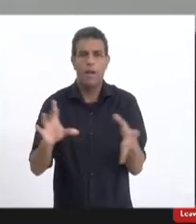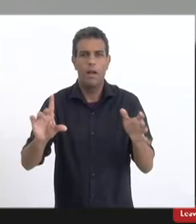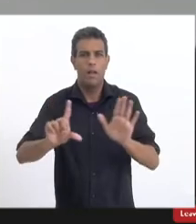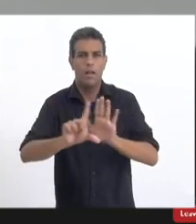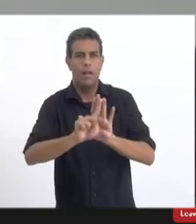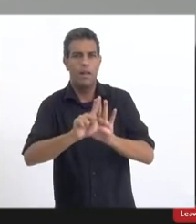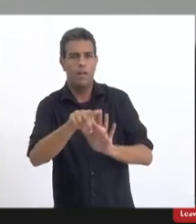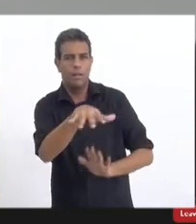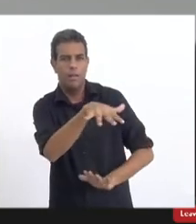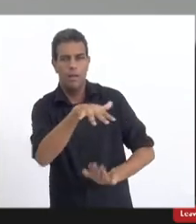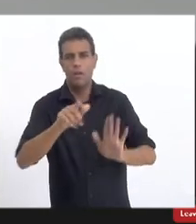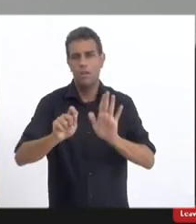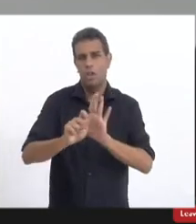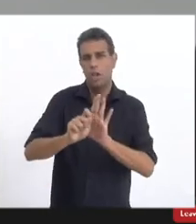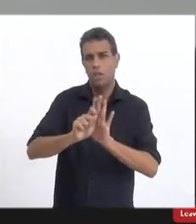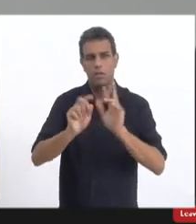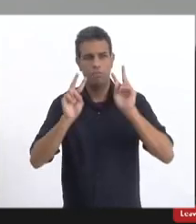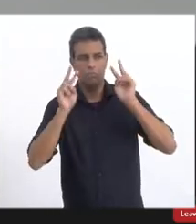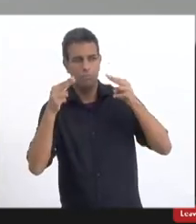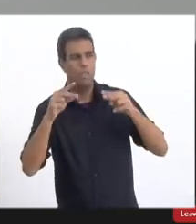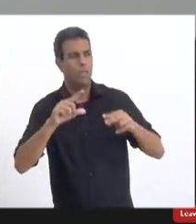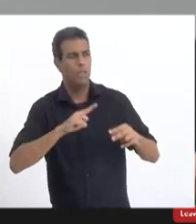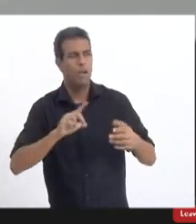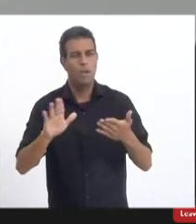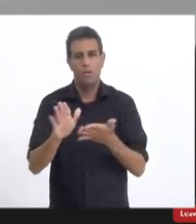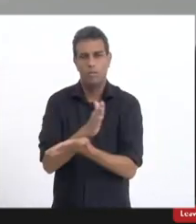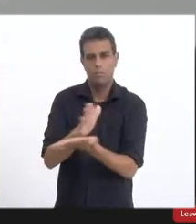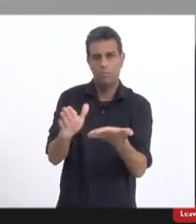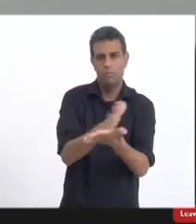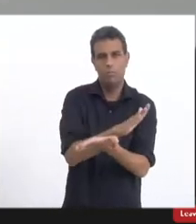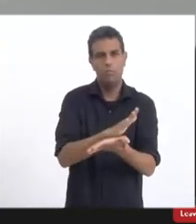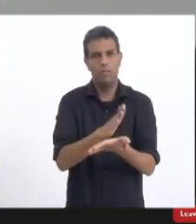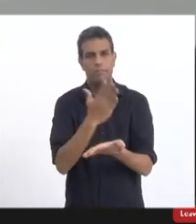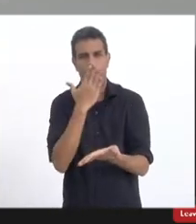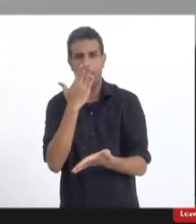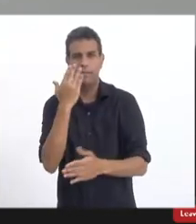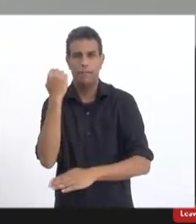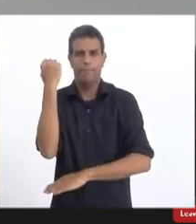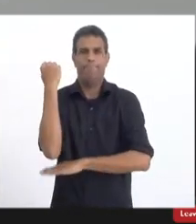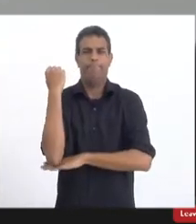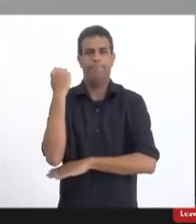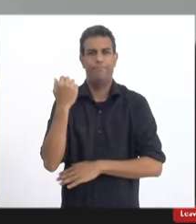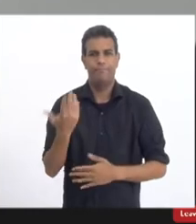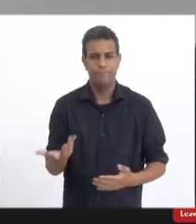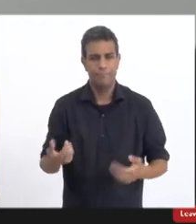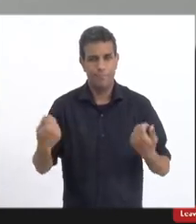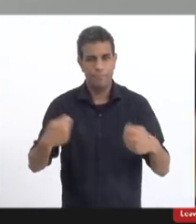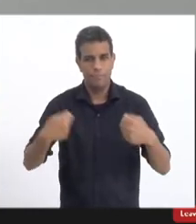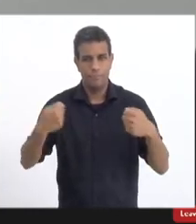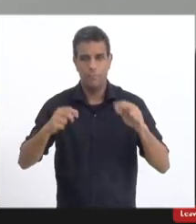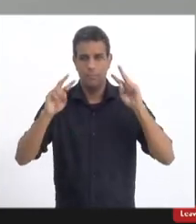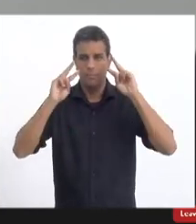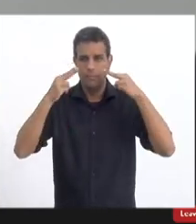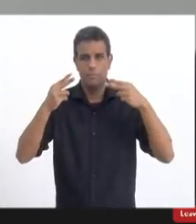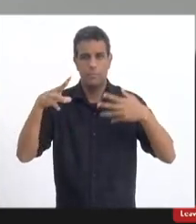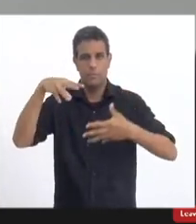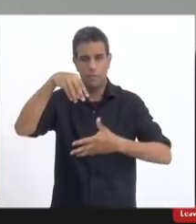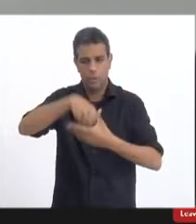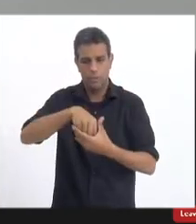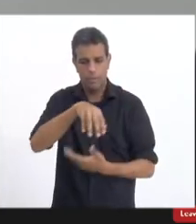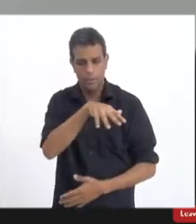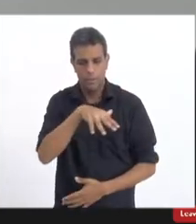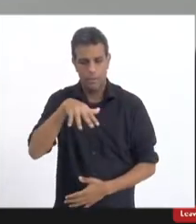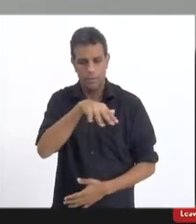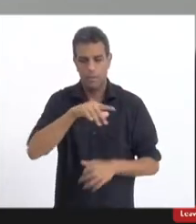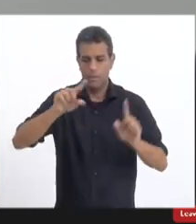de Drogas, porque a gente observa que ainda existe uma resistência, né? E aí a gente precisa que eles estejam por dentro disso.